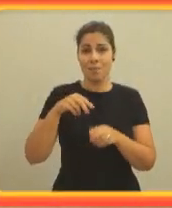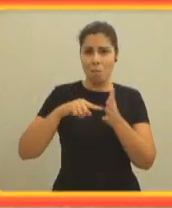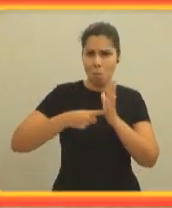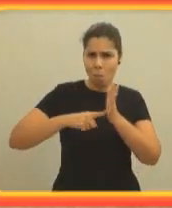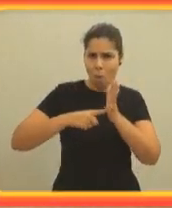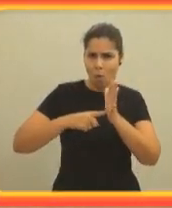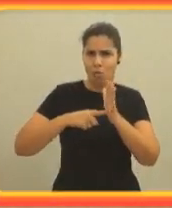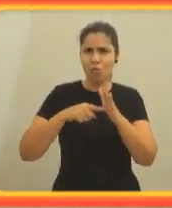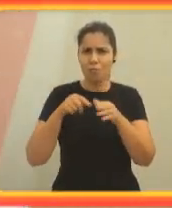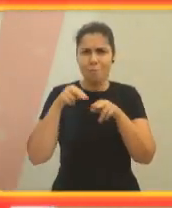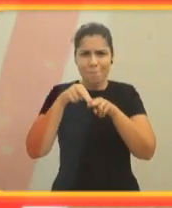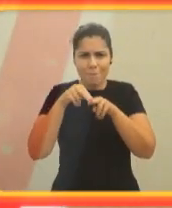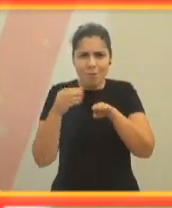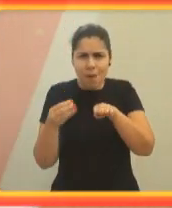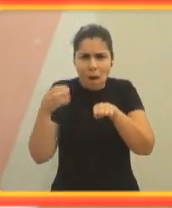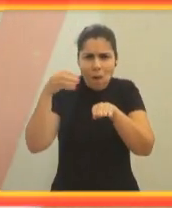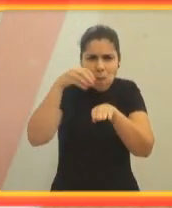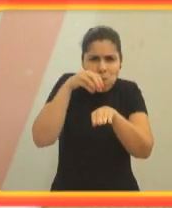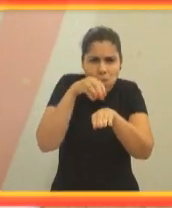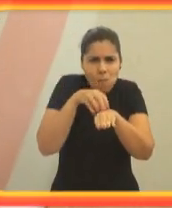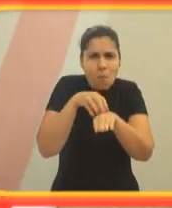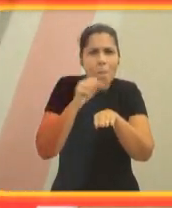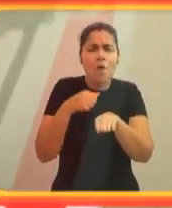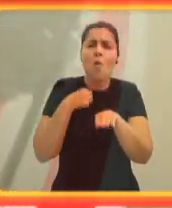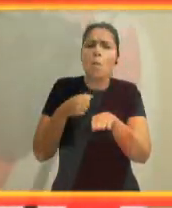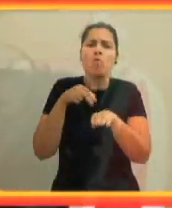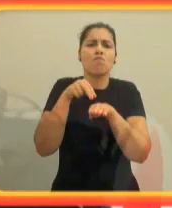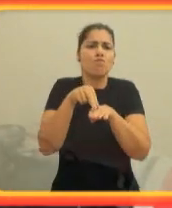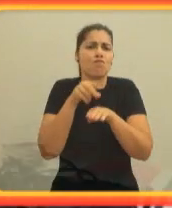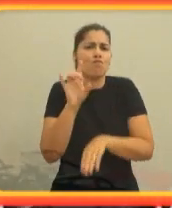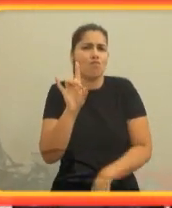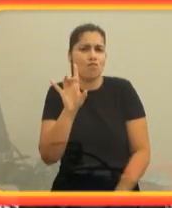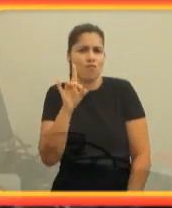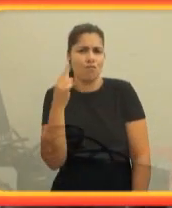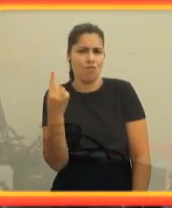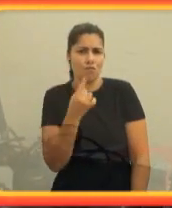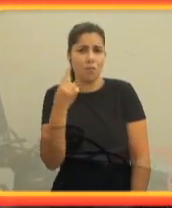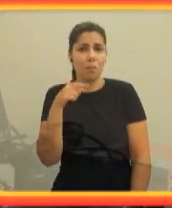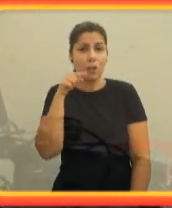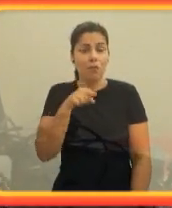Este é o motor que colocamos na prancha de surf para eu poder surfar sozinho.